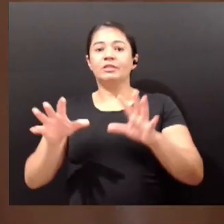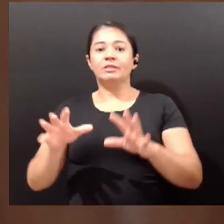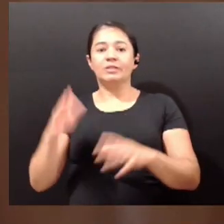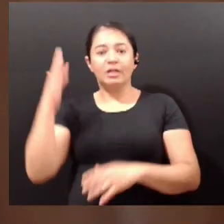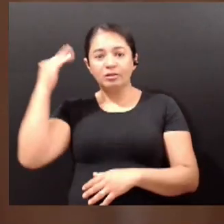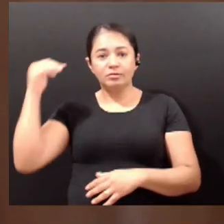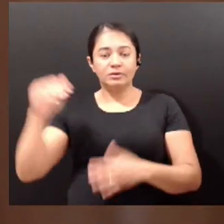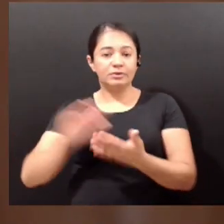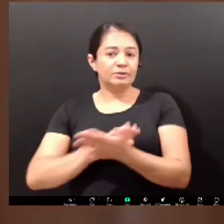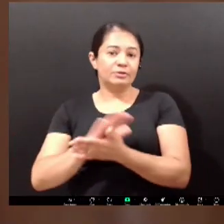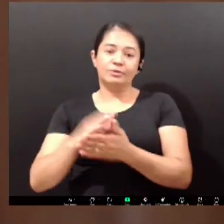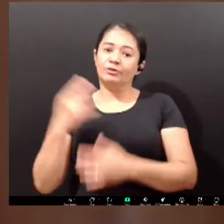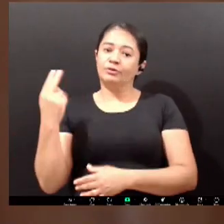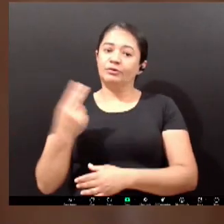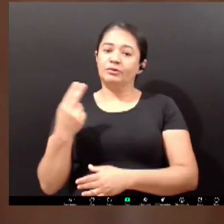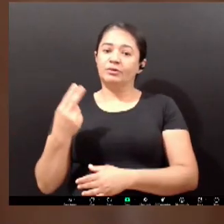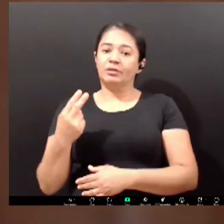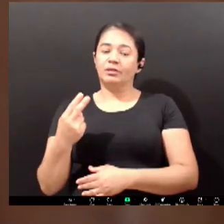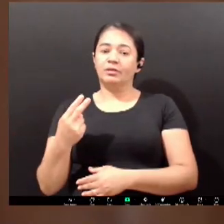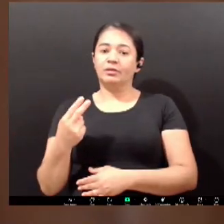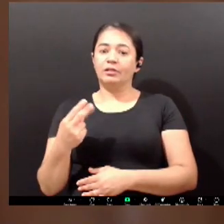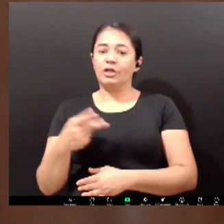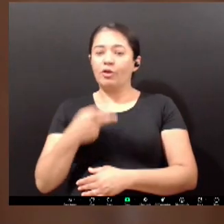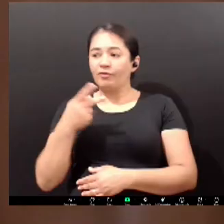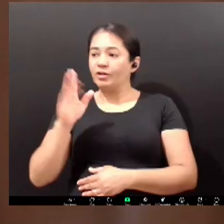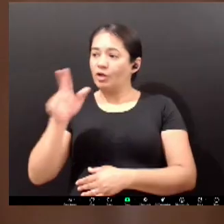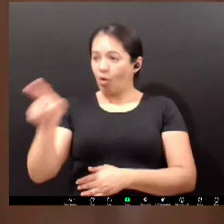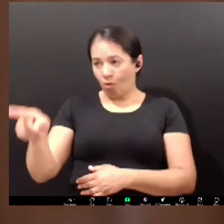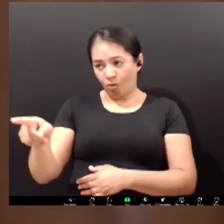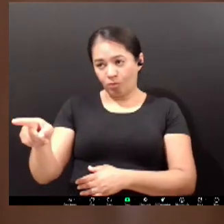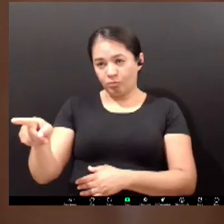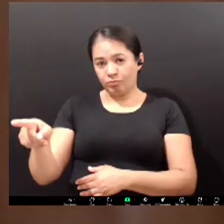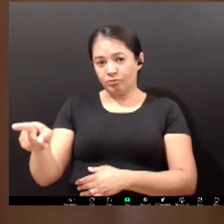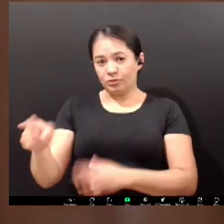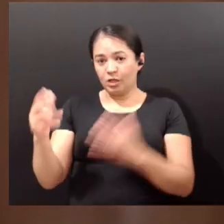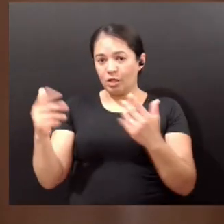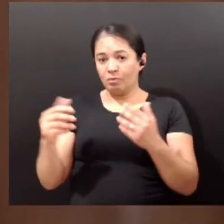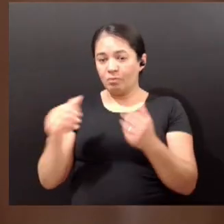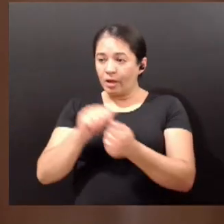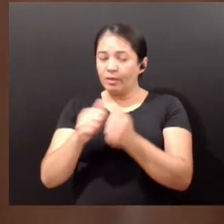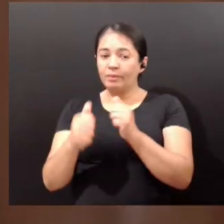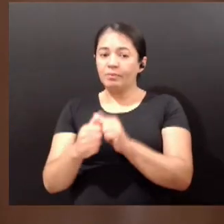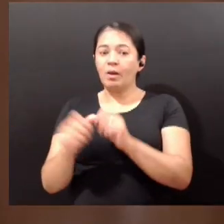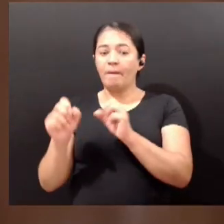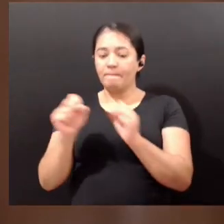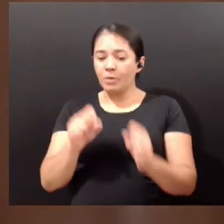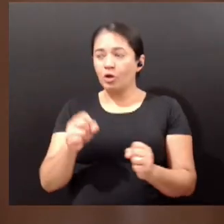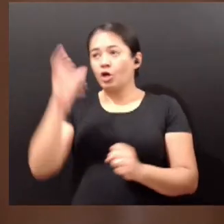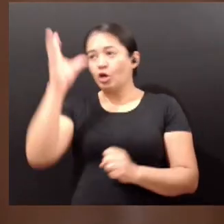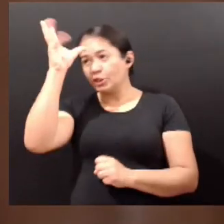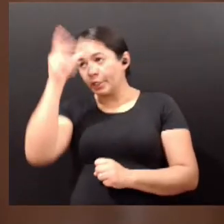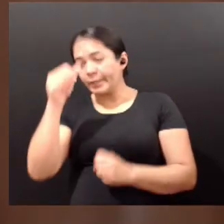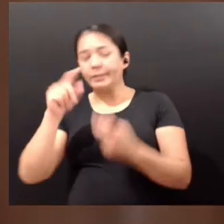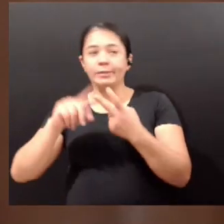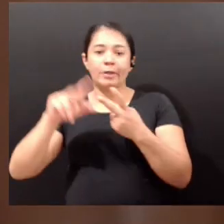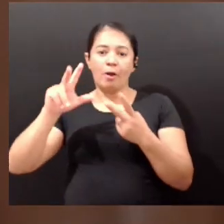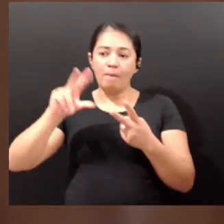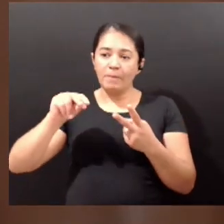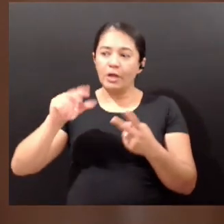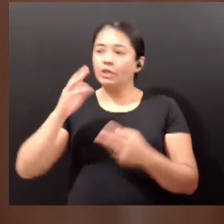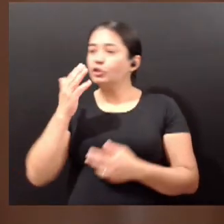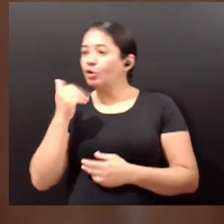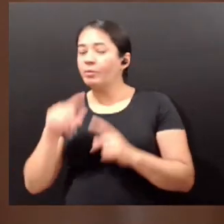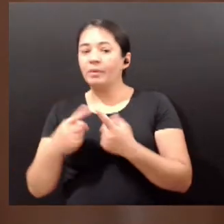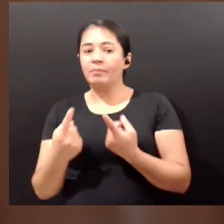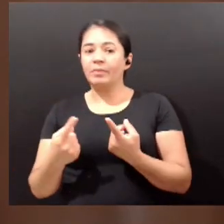Por mais que eu falei para você, olha, é um bicho super adaptável, pode comer a galinha, pode comer o pato, mas ele não vai conseguir fugir do predador, porque o